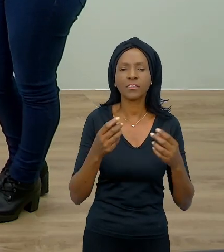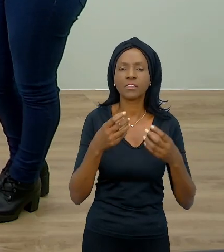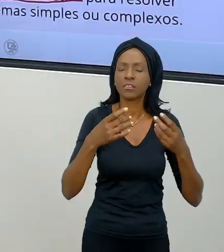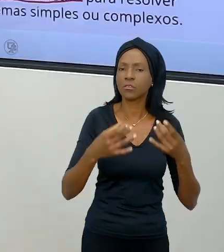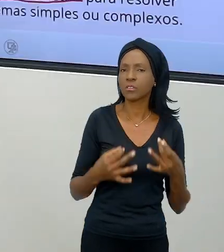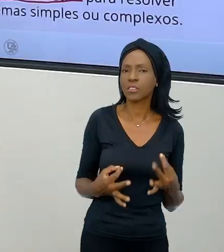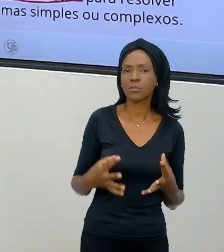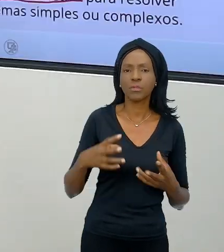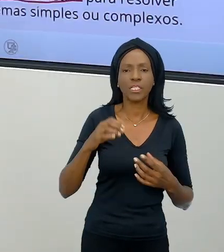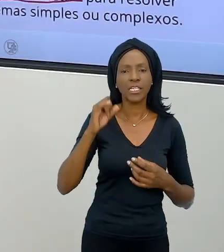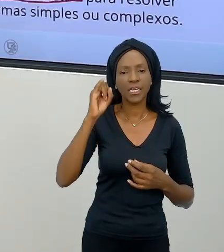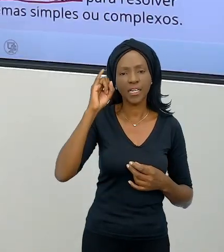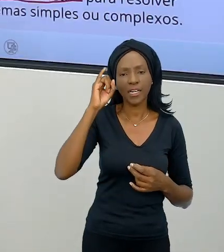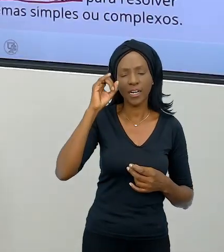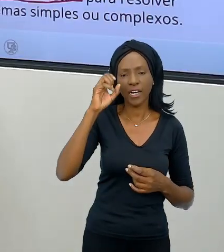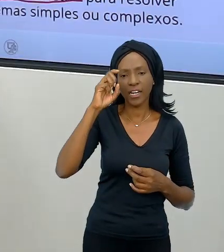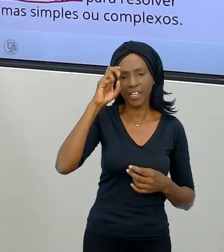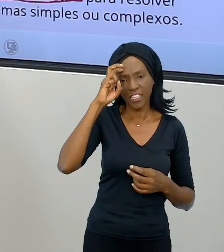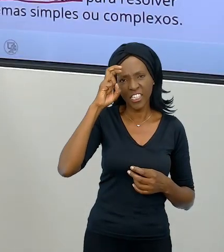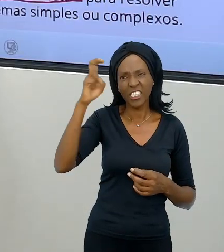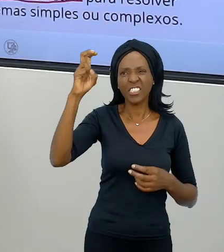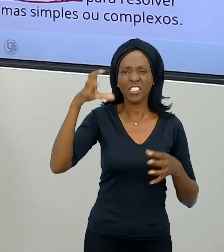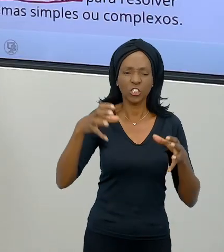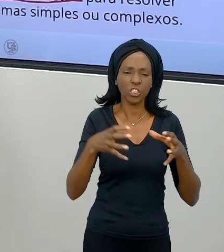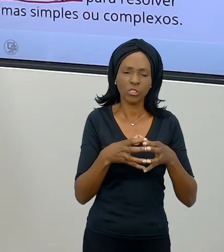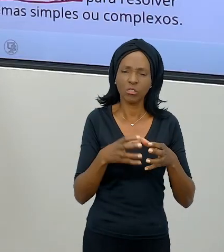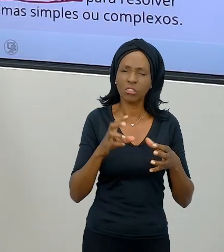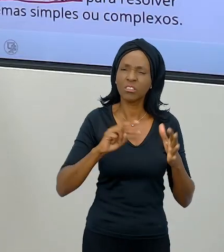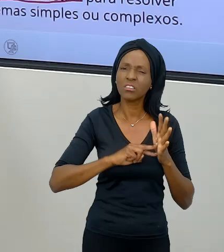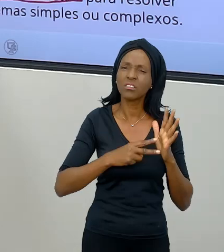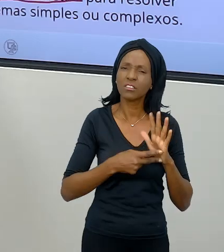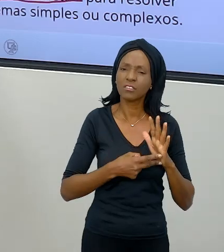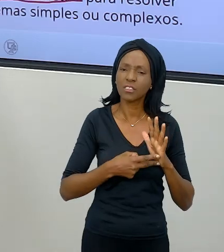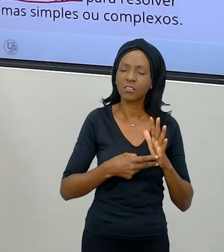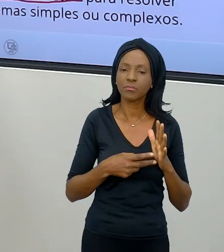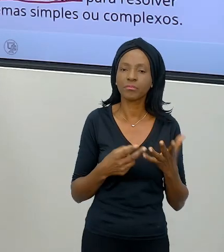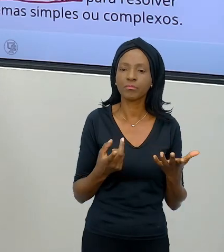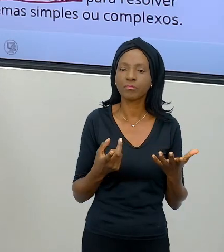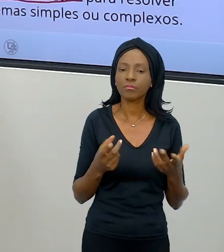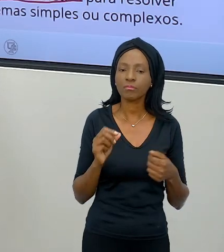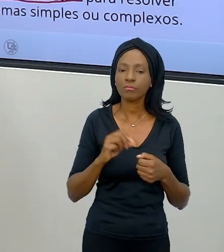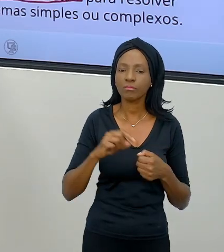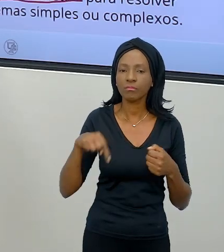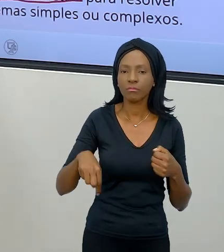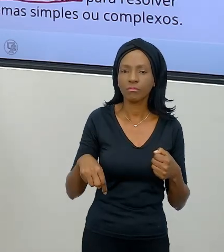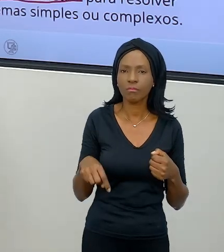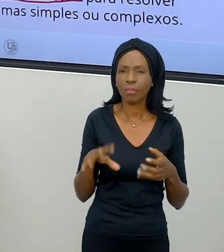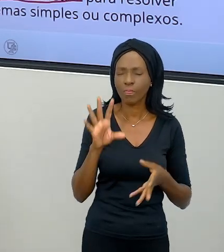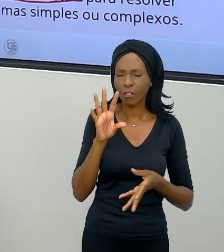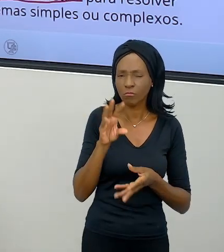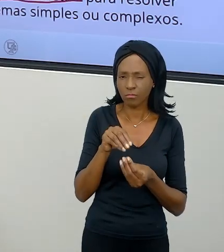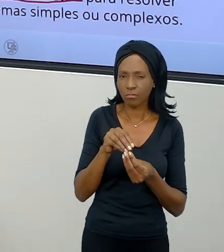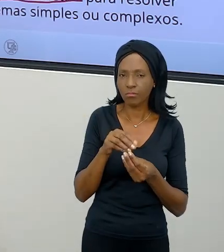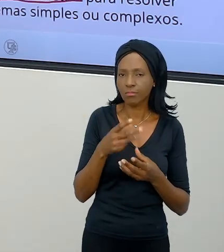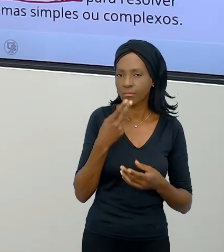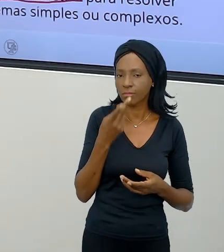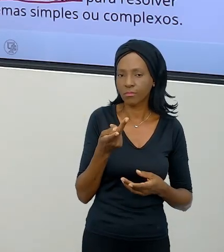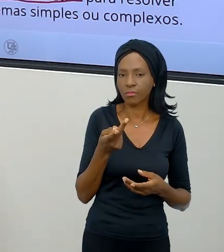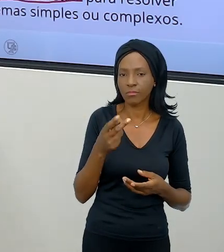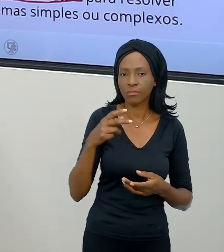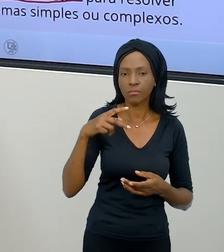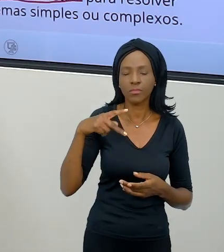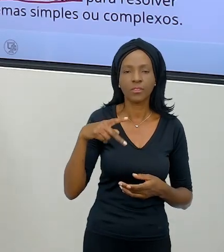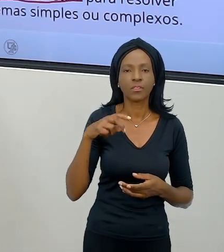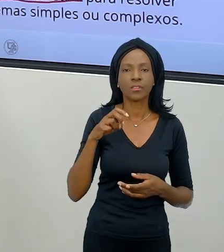questão da inteligência coletiva. O que é inteligência coletiva, né? Para fazer aqui uma breve citação do Pierre Levy.